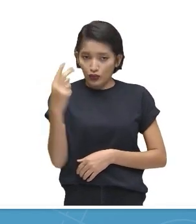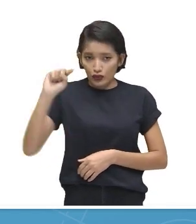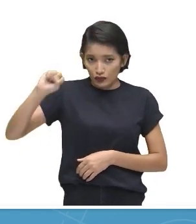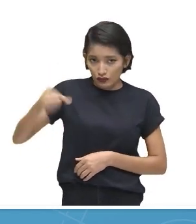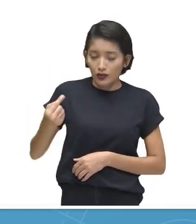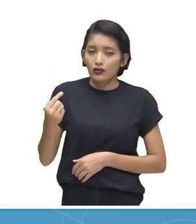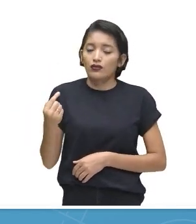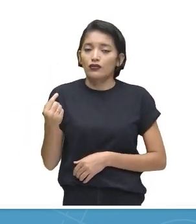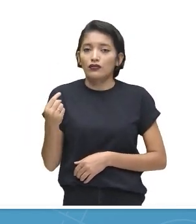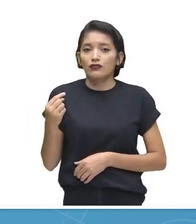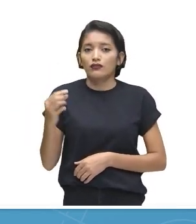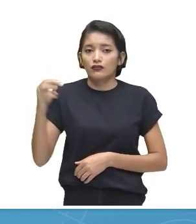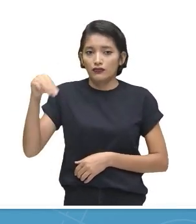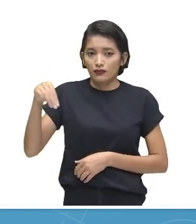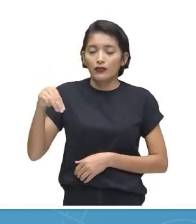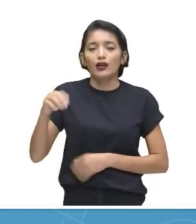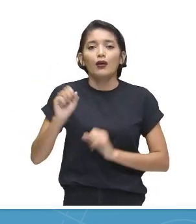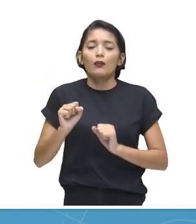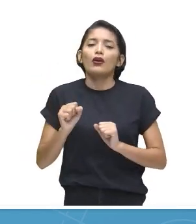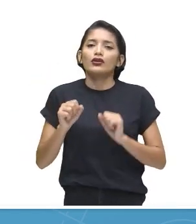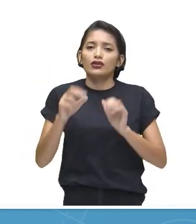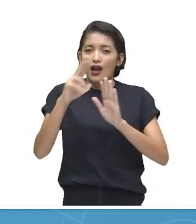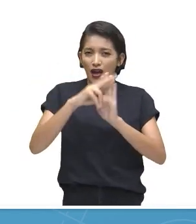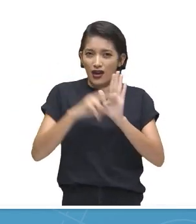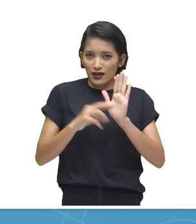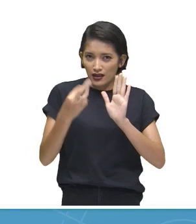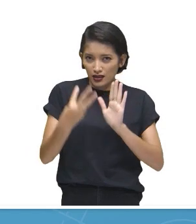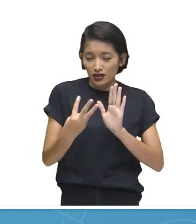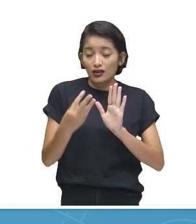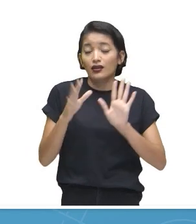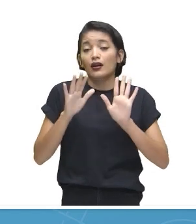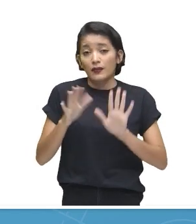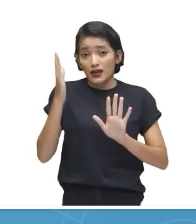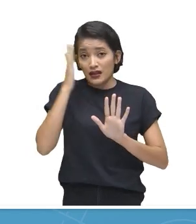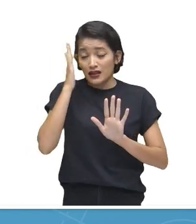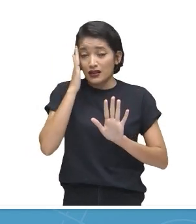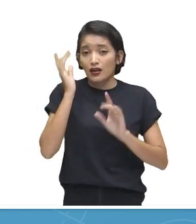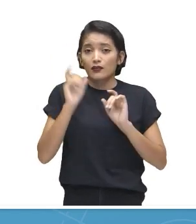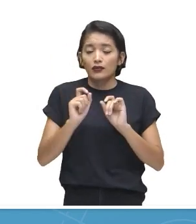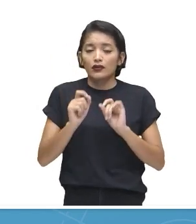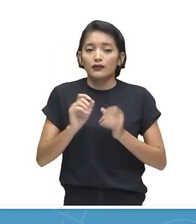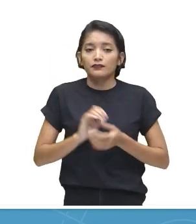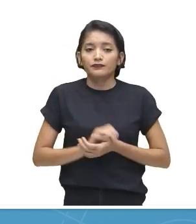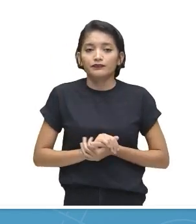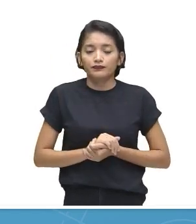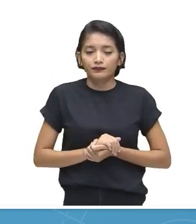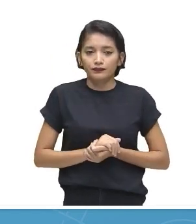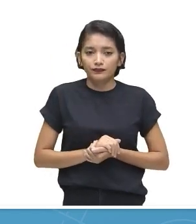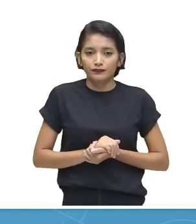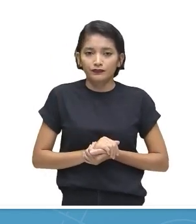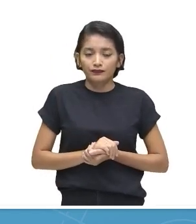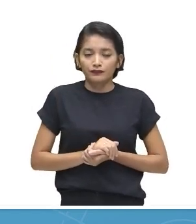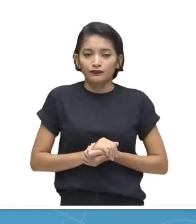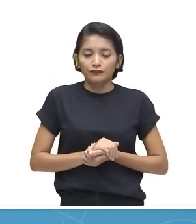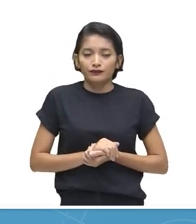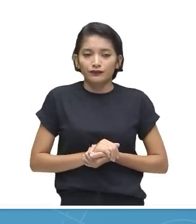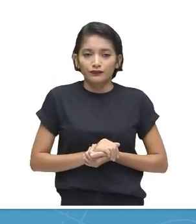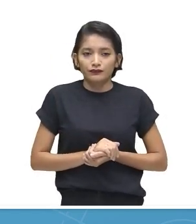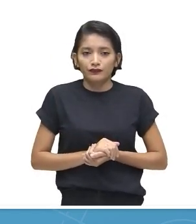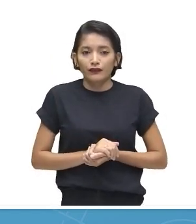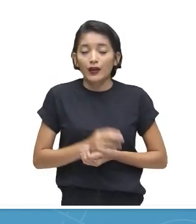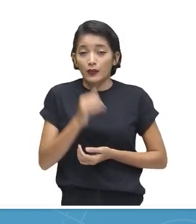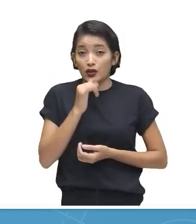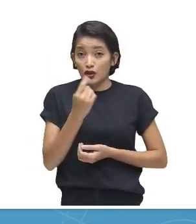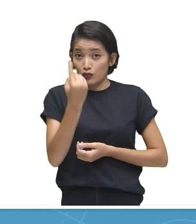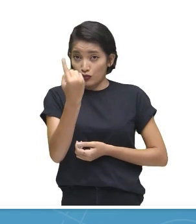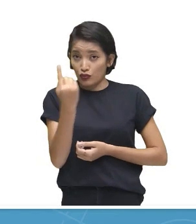aquela regra, né? Aquela fórmula. Mas aí você sabe que você tem aí, ó, se em 1 quilômetro